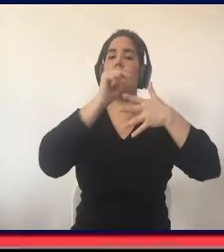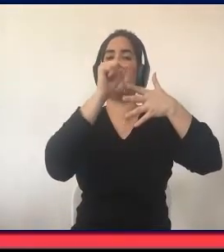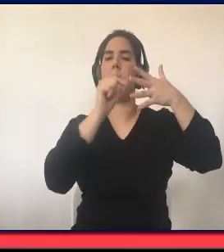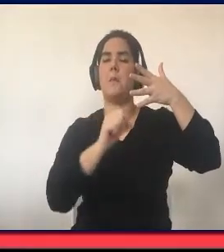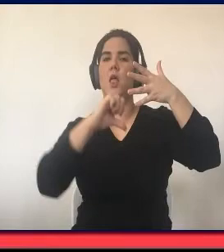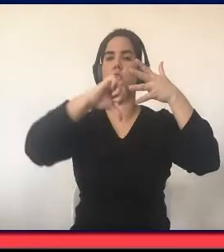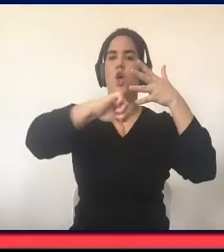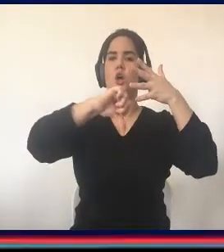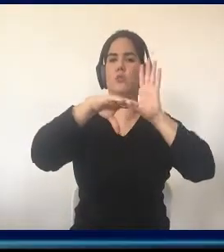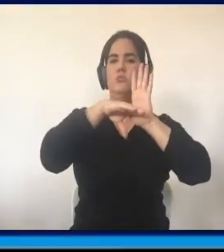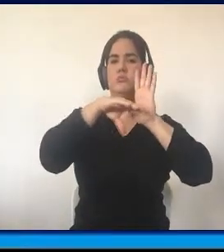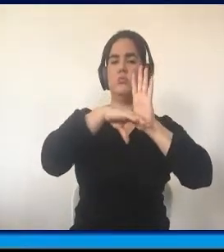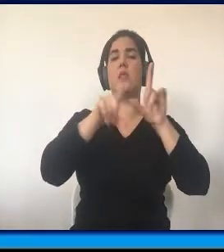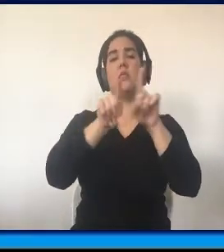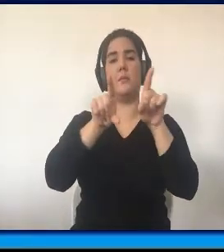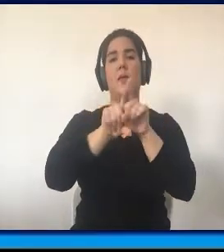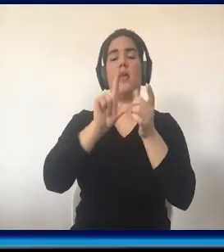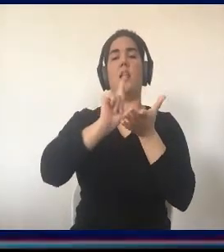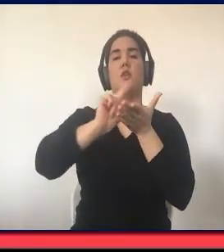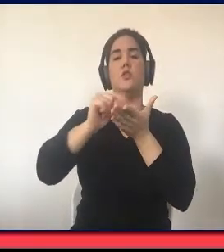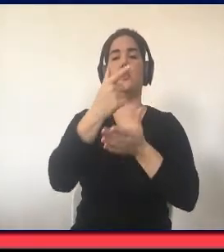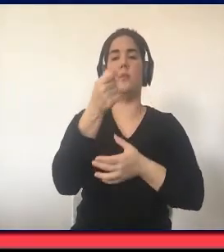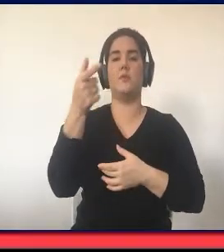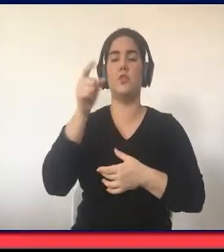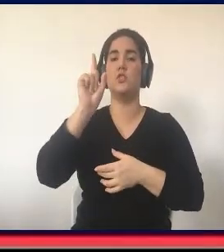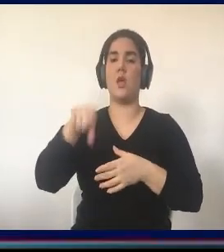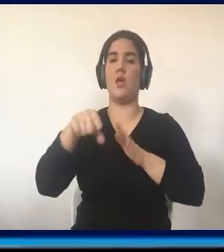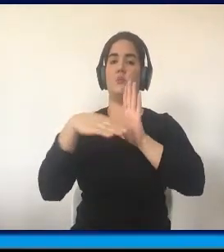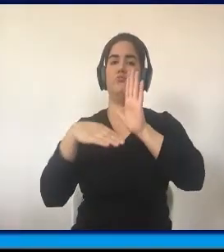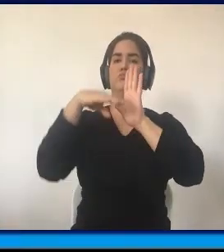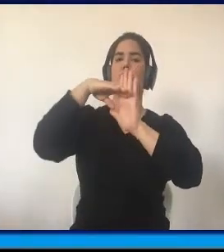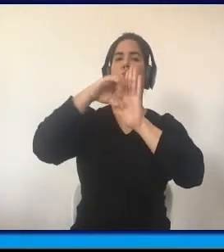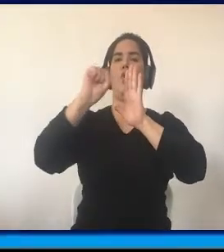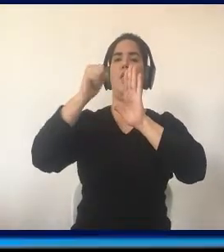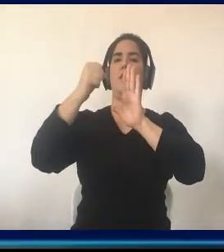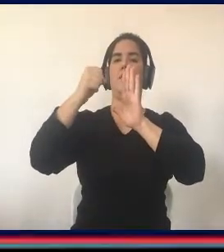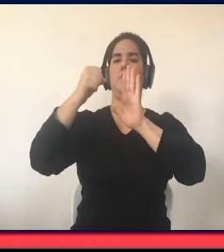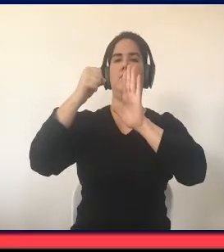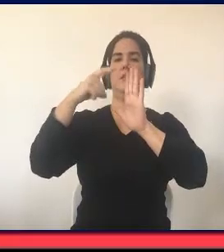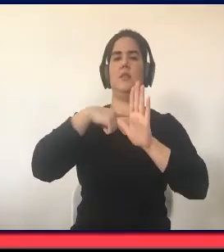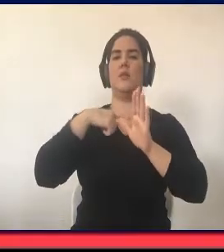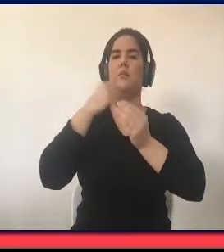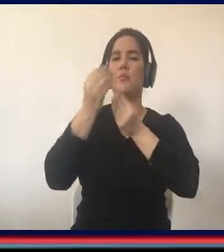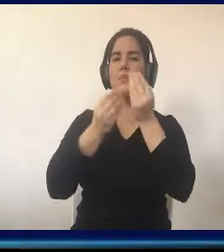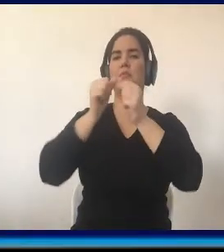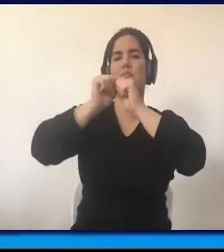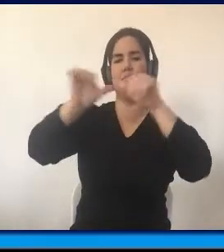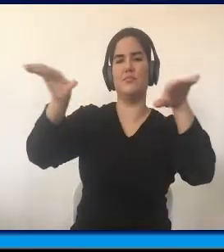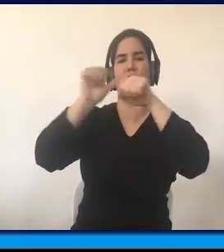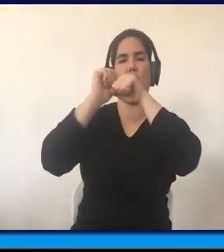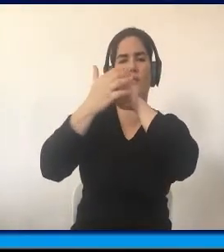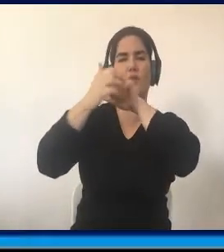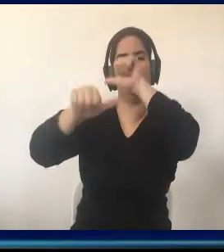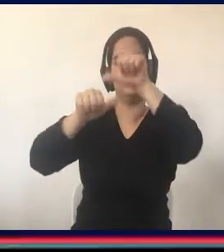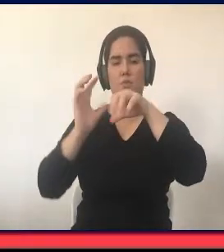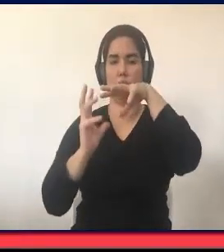traz como a 8ª profissão do futuro, dentro de tudo que está acontecendo. E aí, qual que é o que eu tenho estudado?